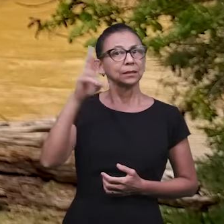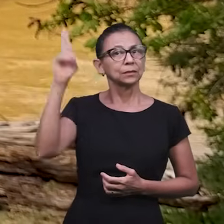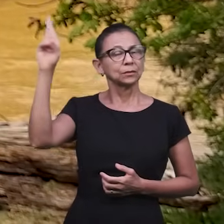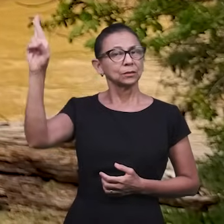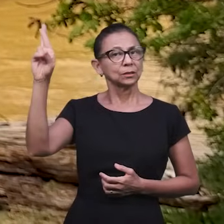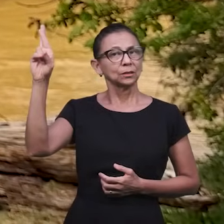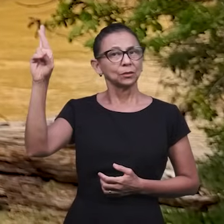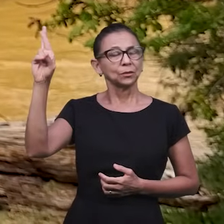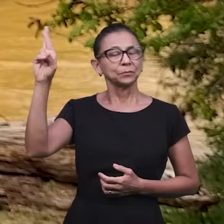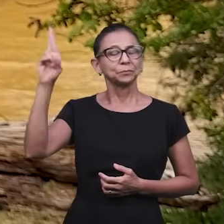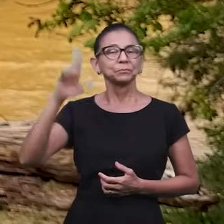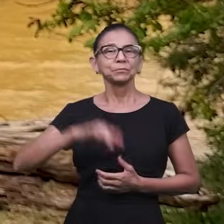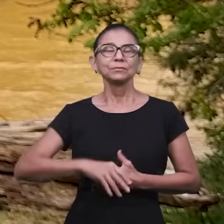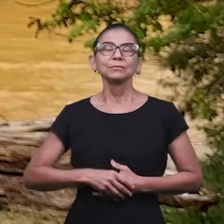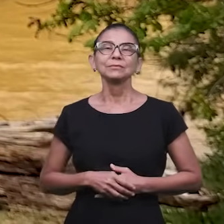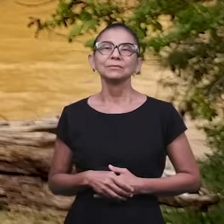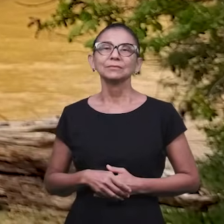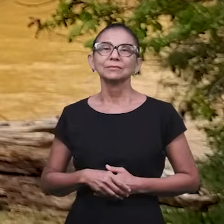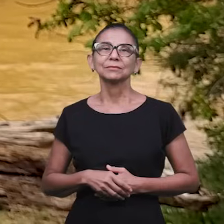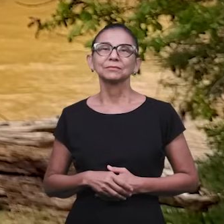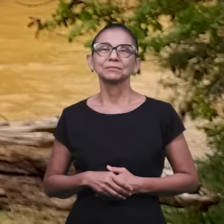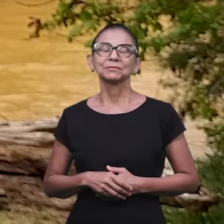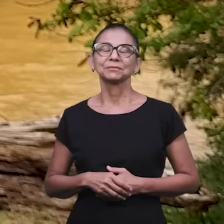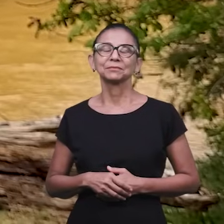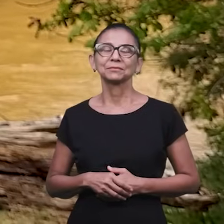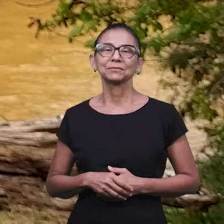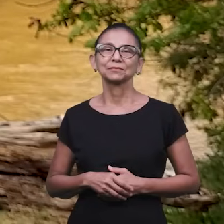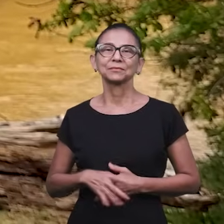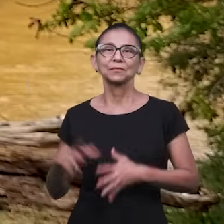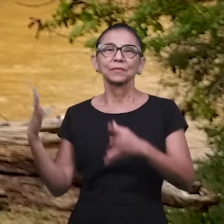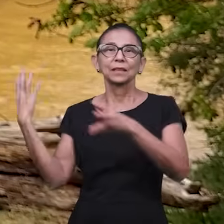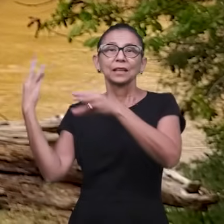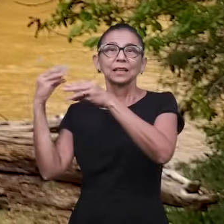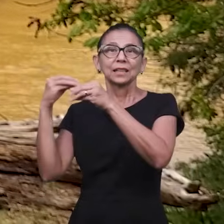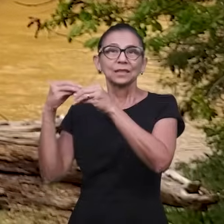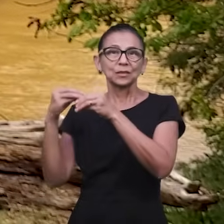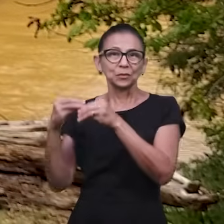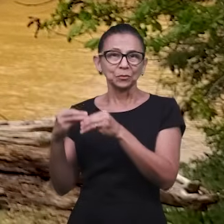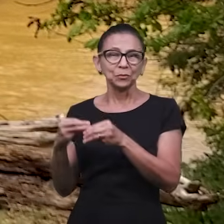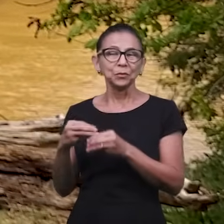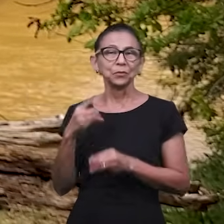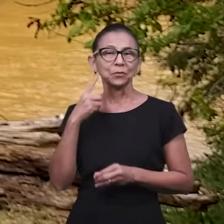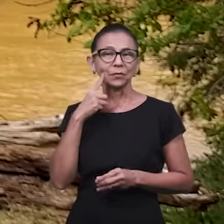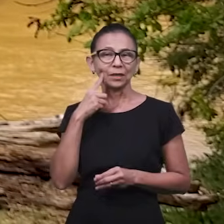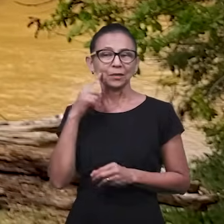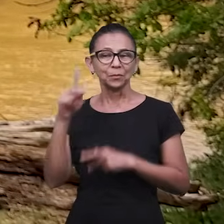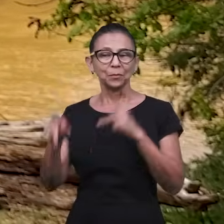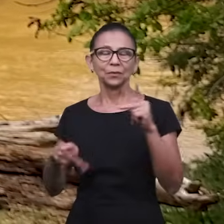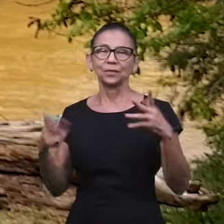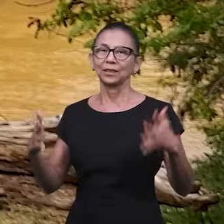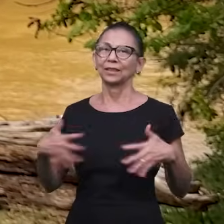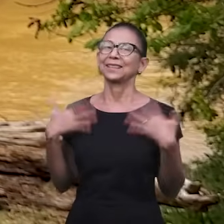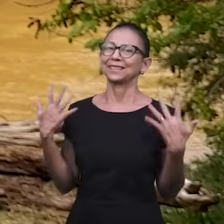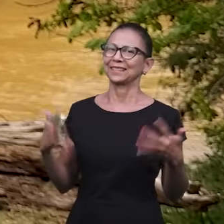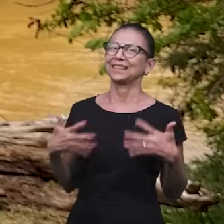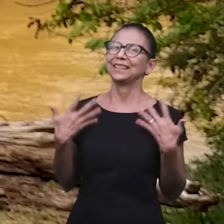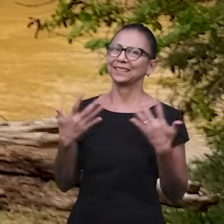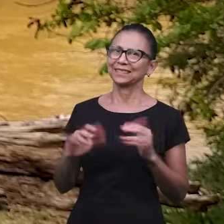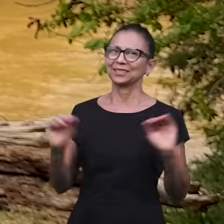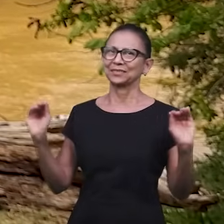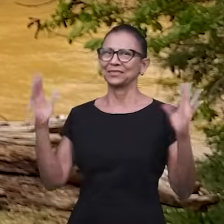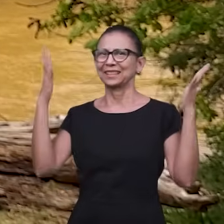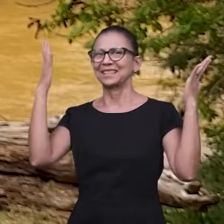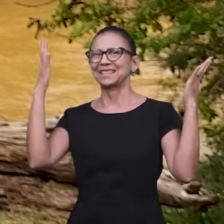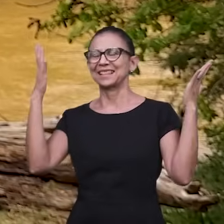meio. Vamos mostrar fotos contando um resumo e a alegria do nosso povo nesta